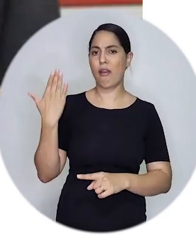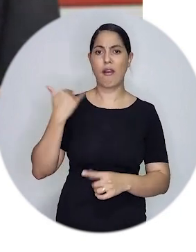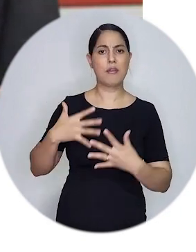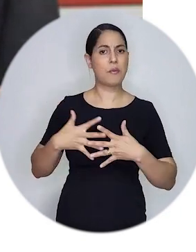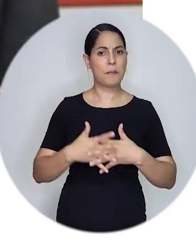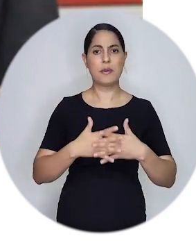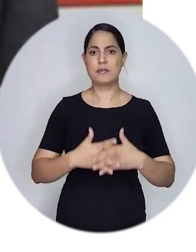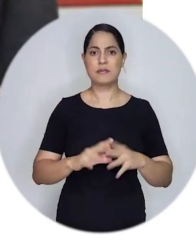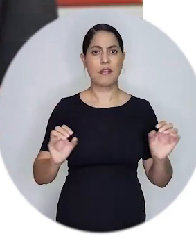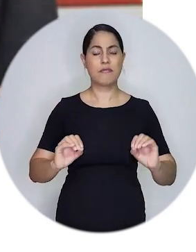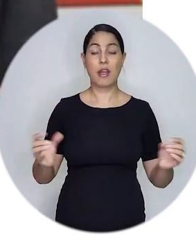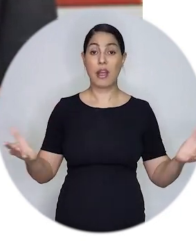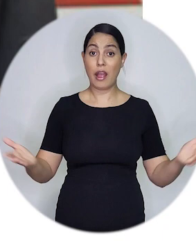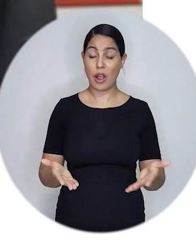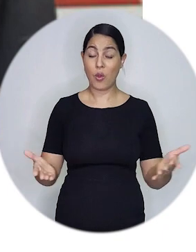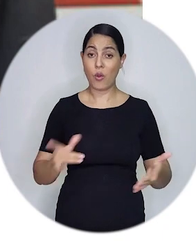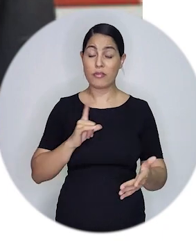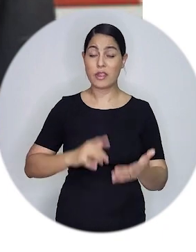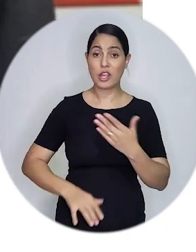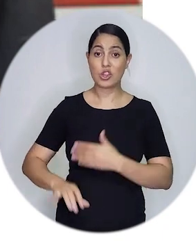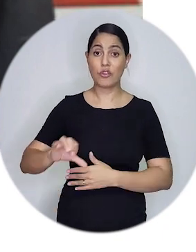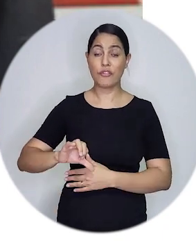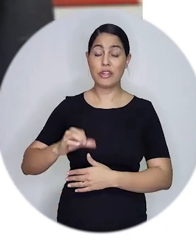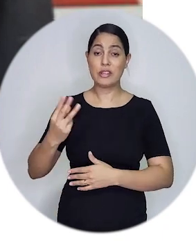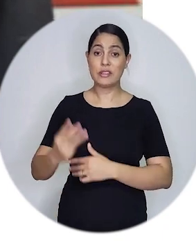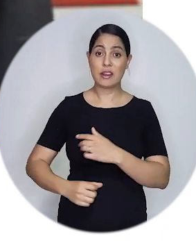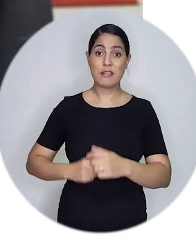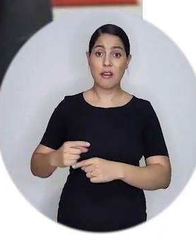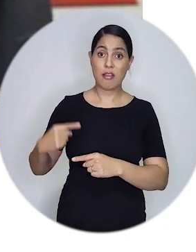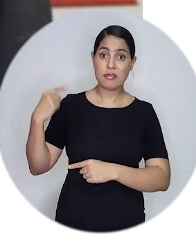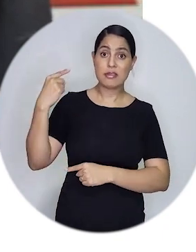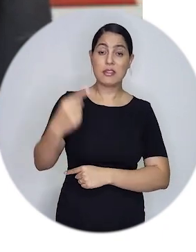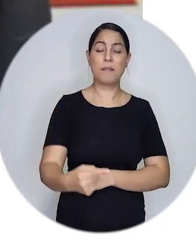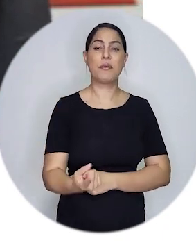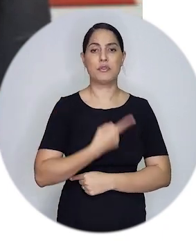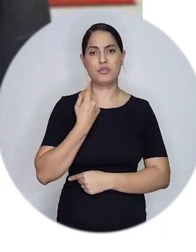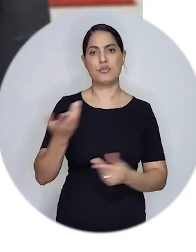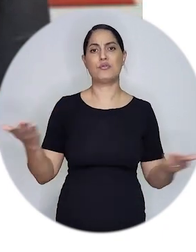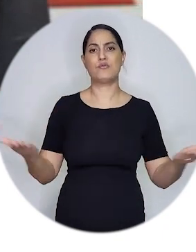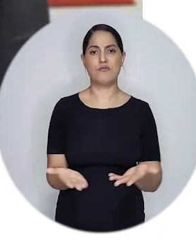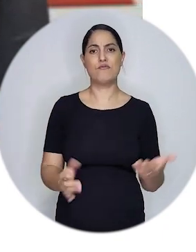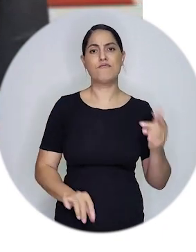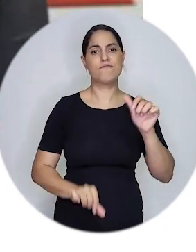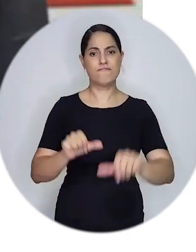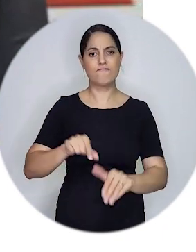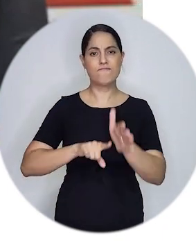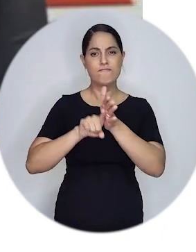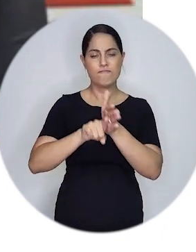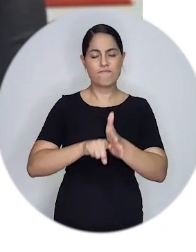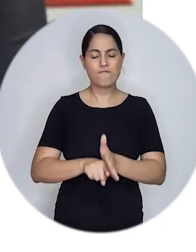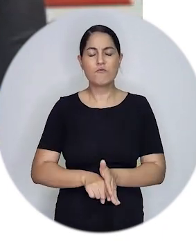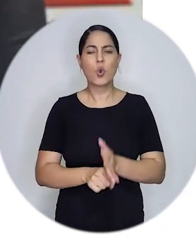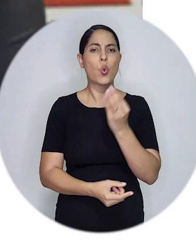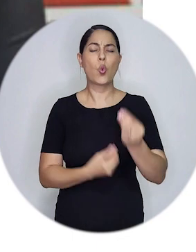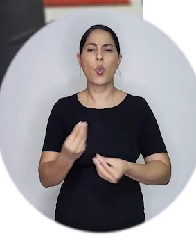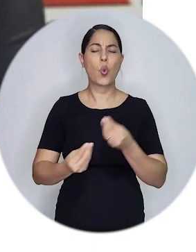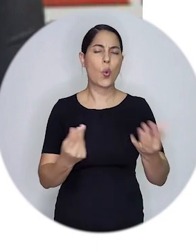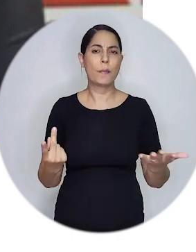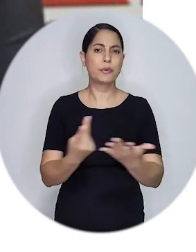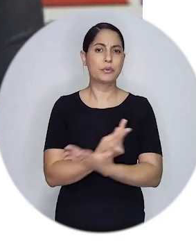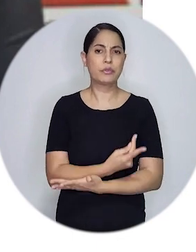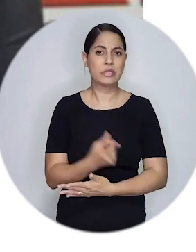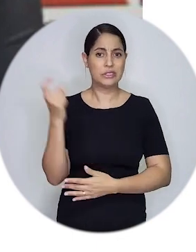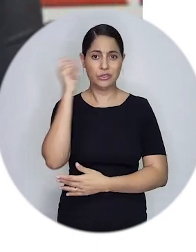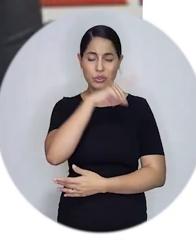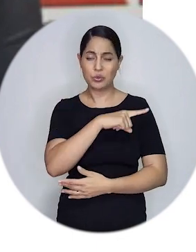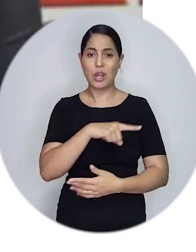terá essa entrega depois de 93 anos de história da OAB. O levantamento permitirá conhecer de forma aprofundada a advocacia